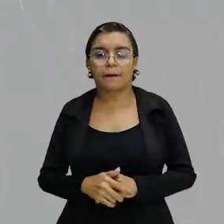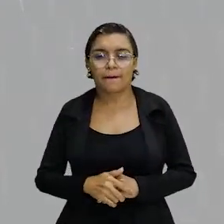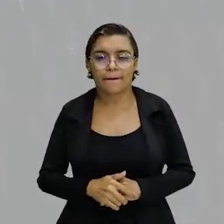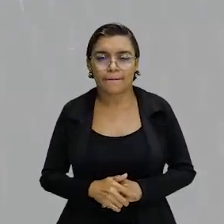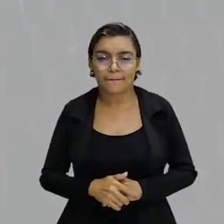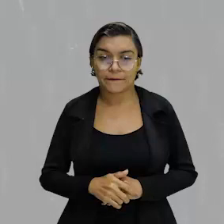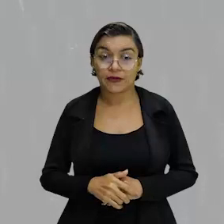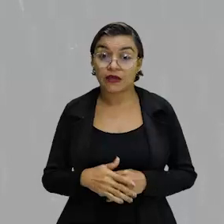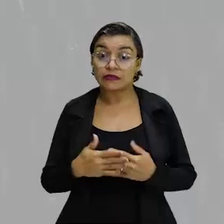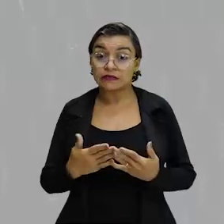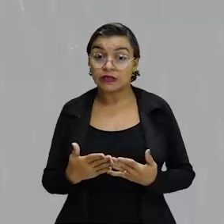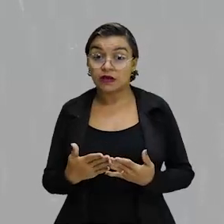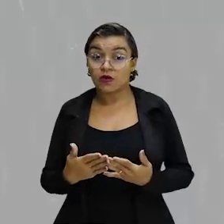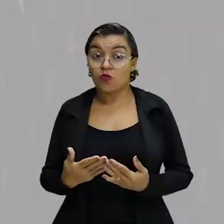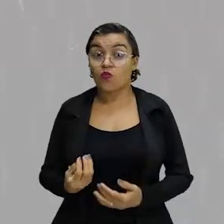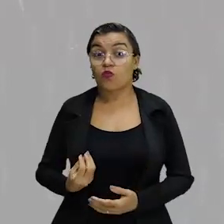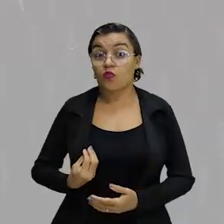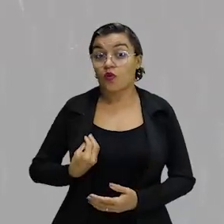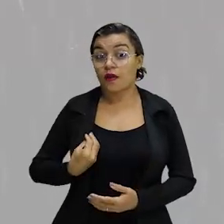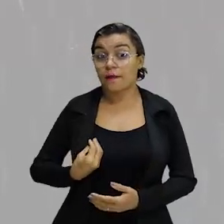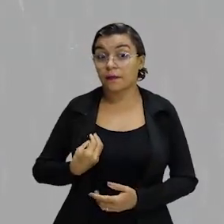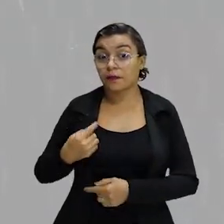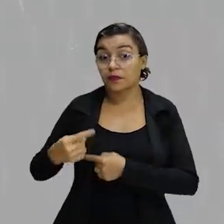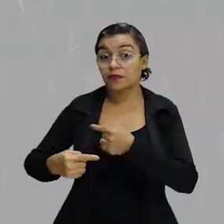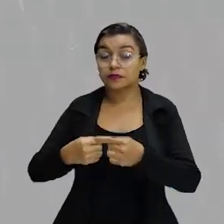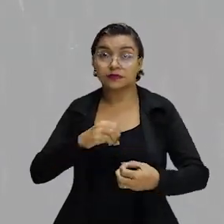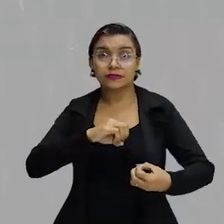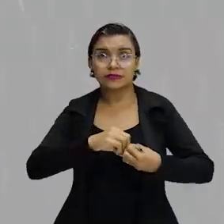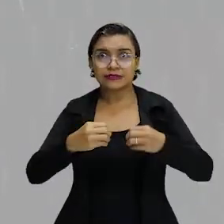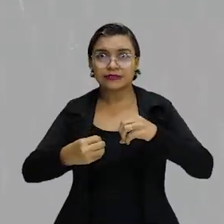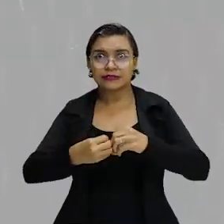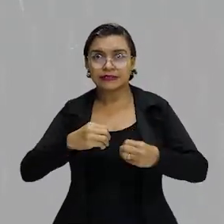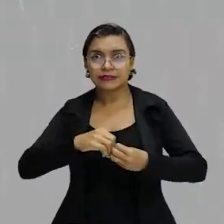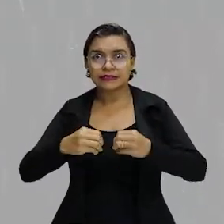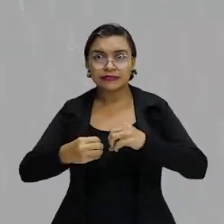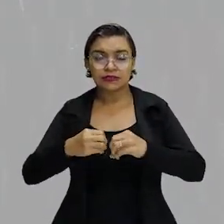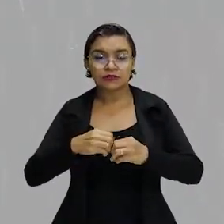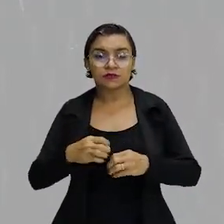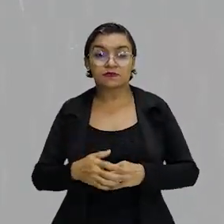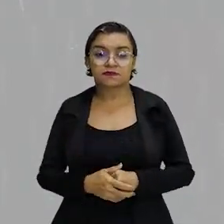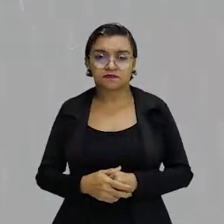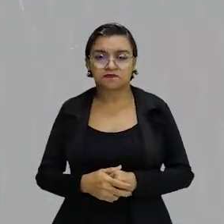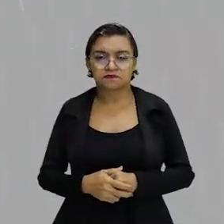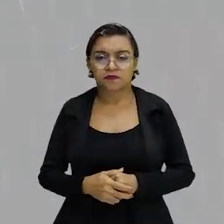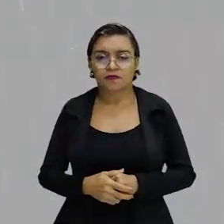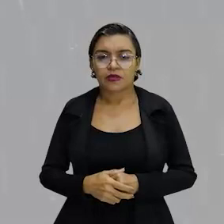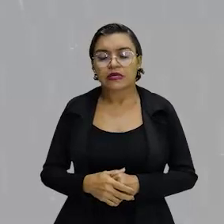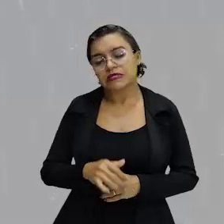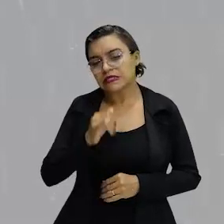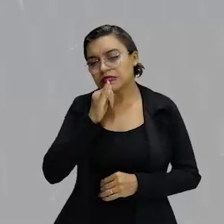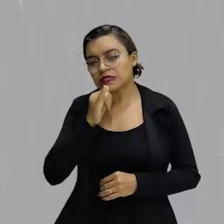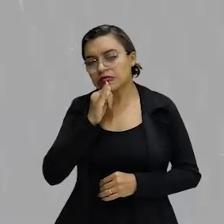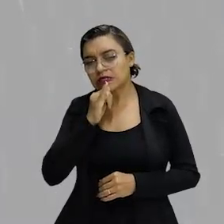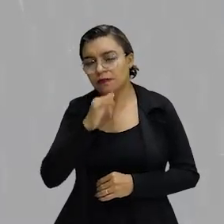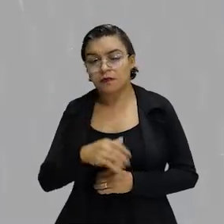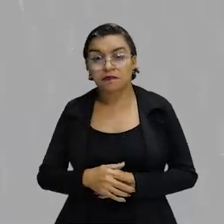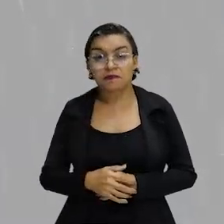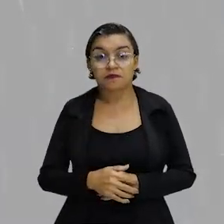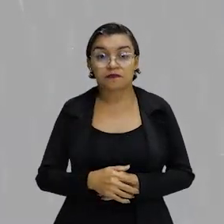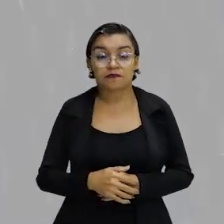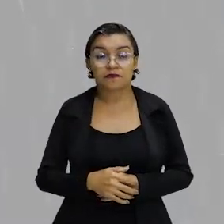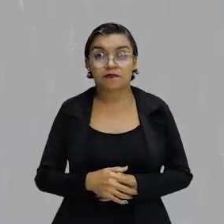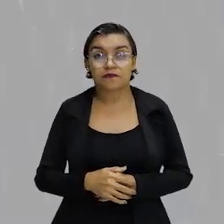esporulação é reprodução assexuada. Então, quem nasce com o desenvolvimento do